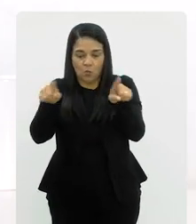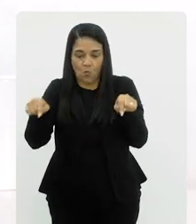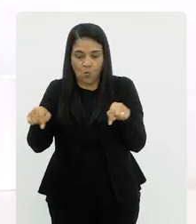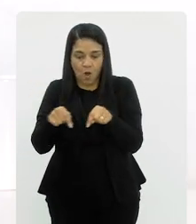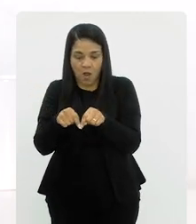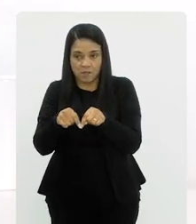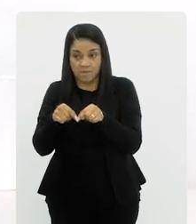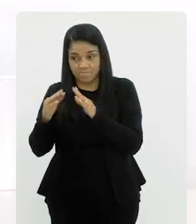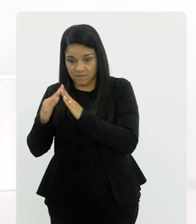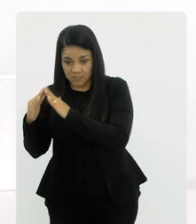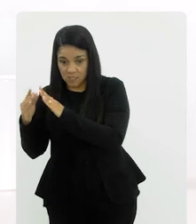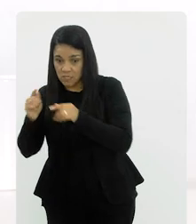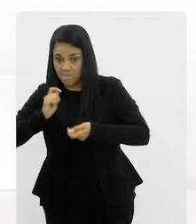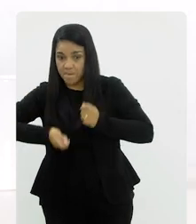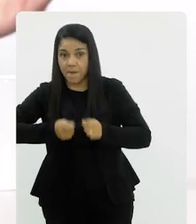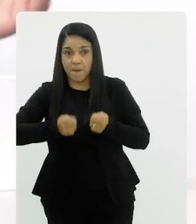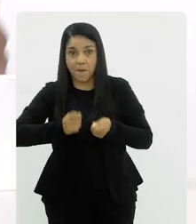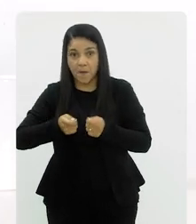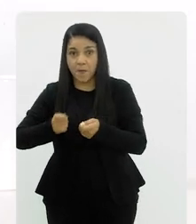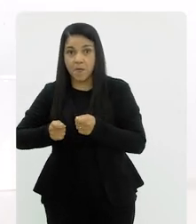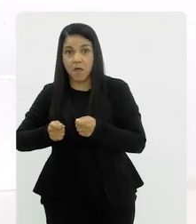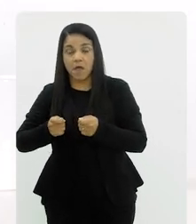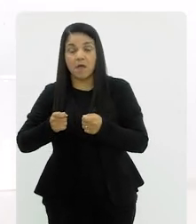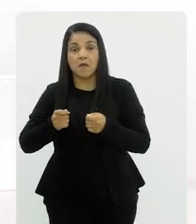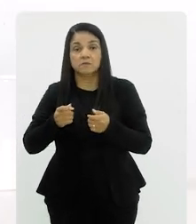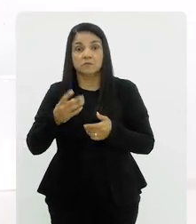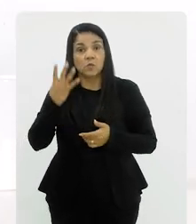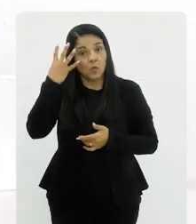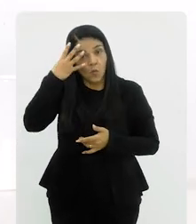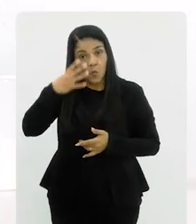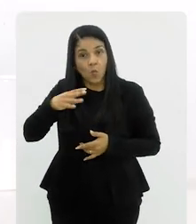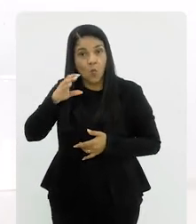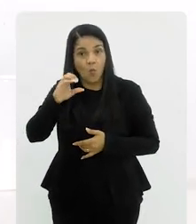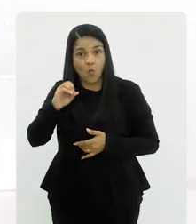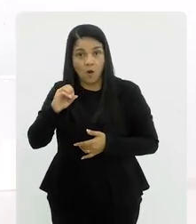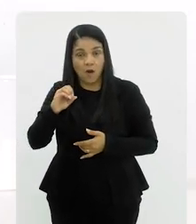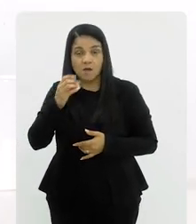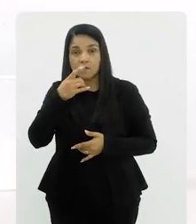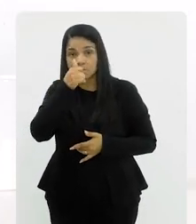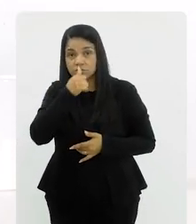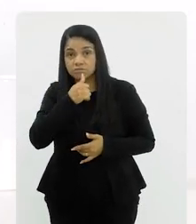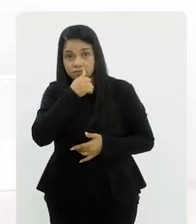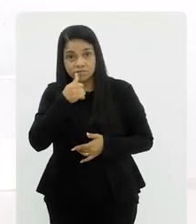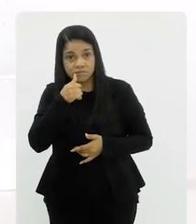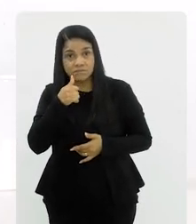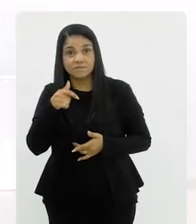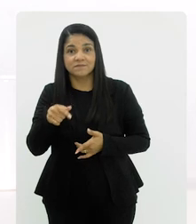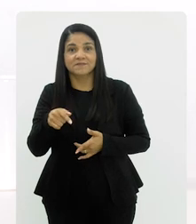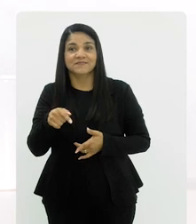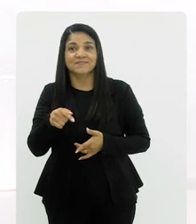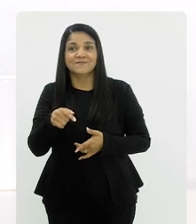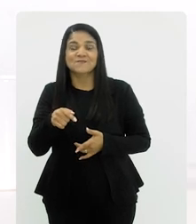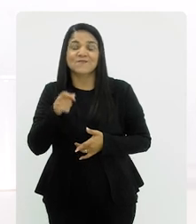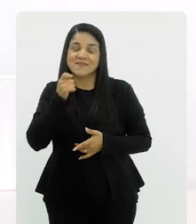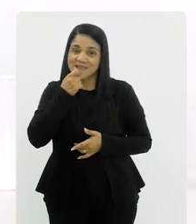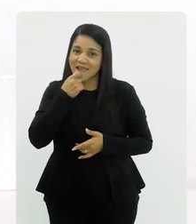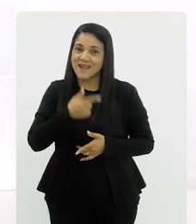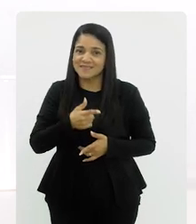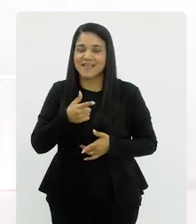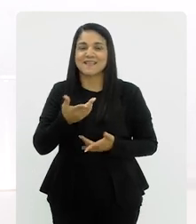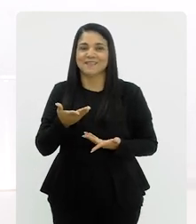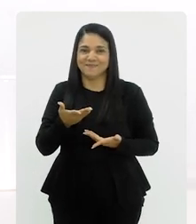não podia ensaiar lá, porque se a vizinhança visse, ó, tá tendo batuque da escola de samba na época da quaresma, não pode. Então esse foi o fato